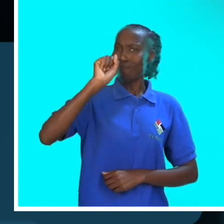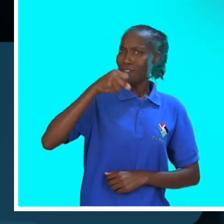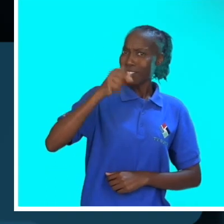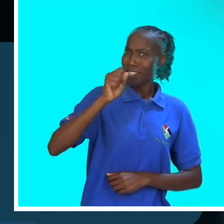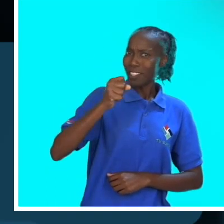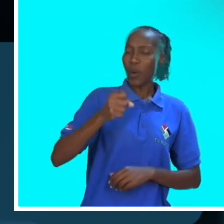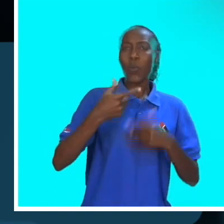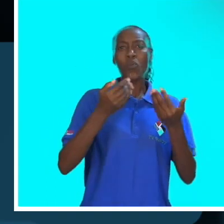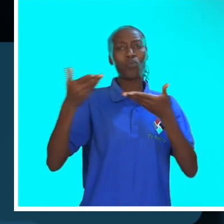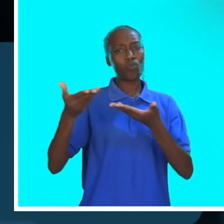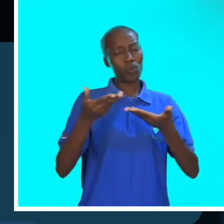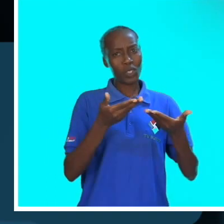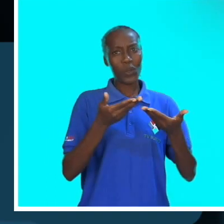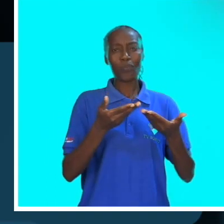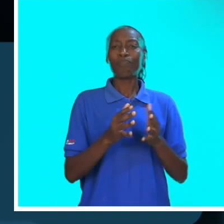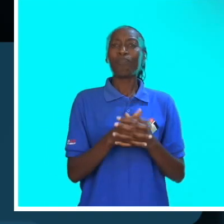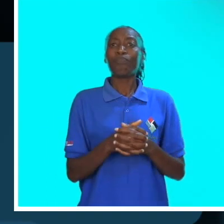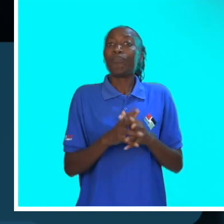Pois é. Será um prazer bem.